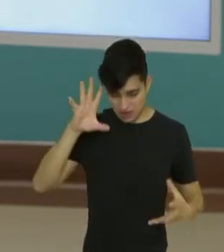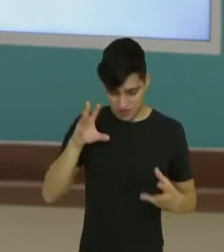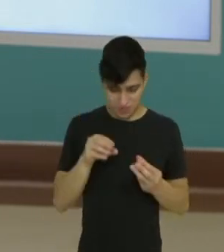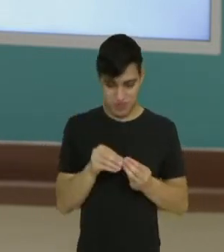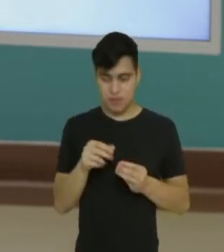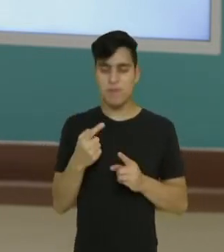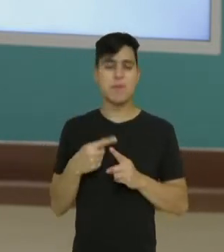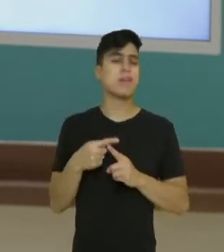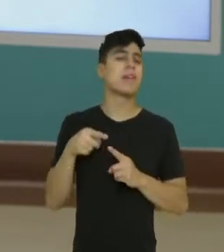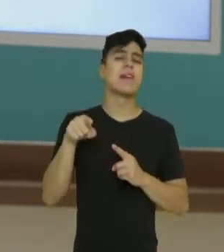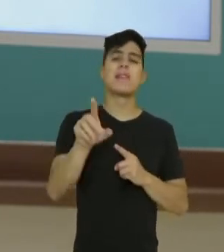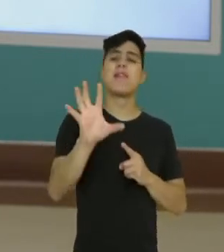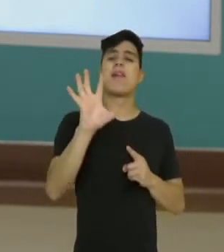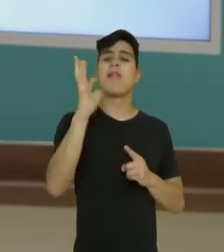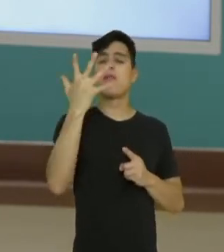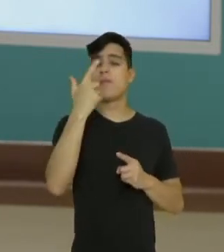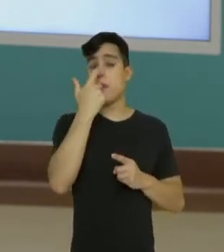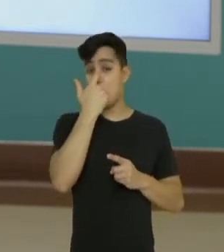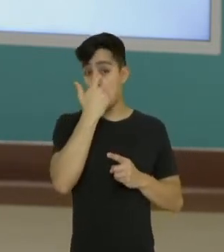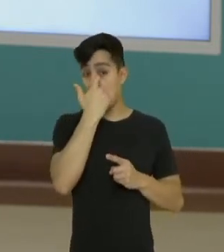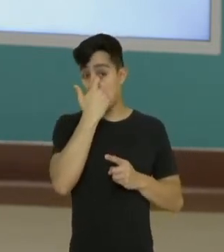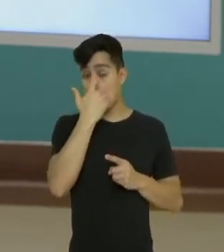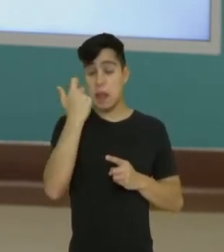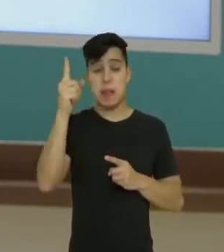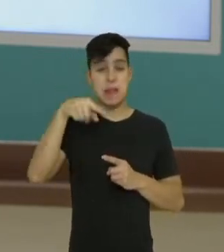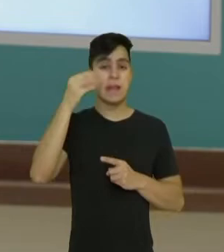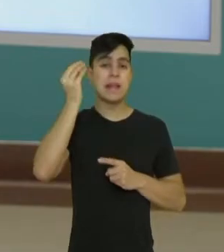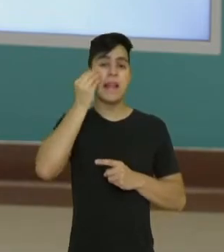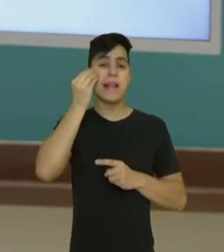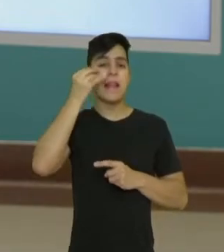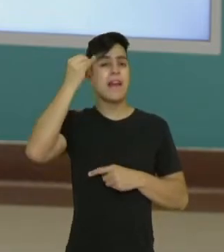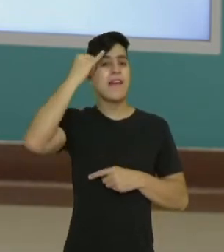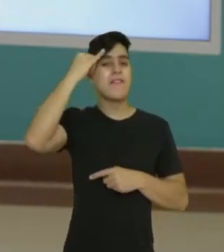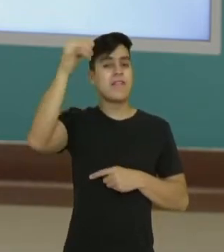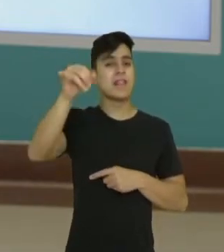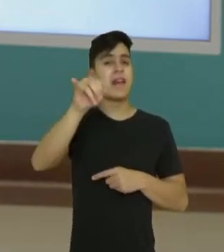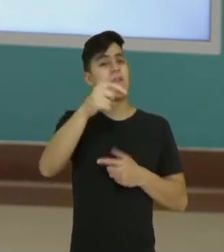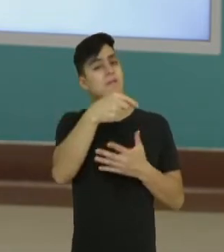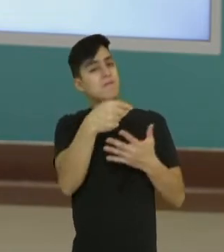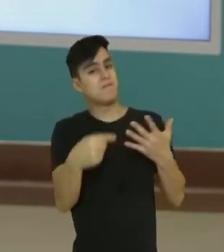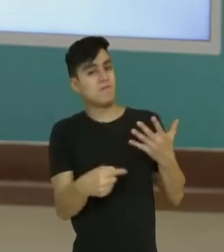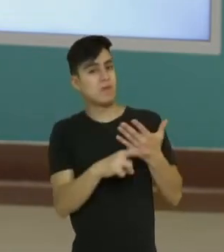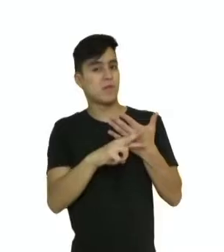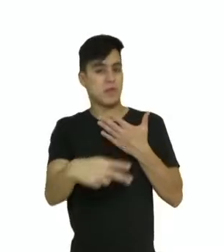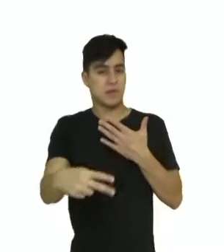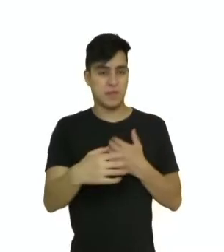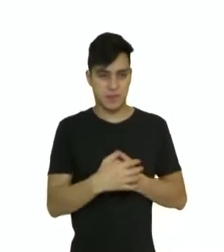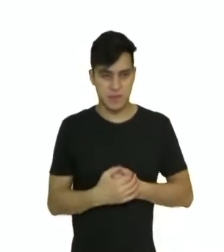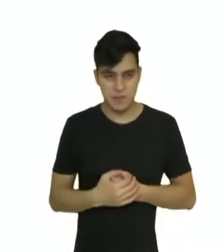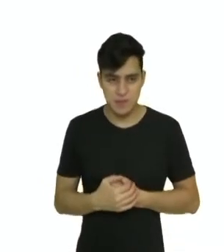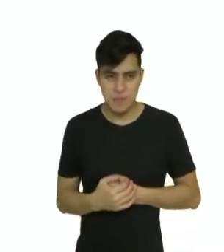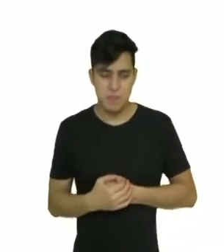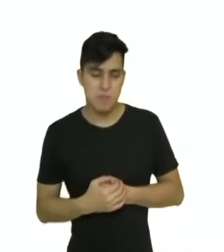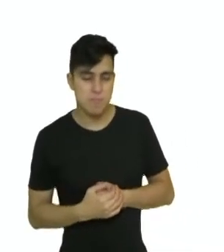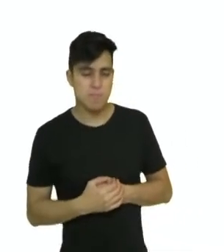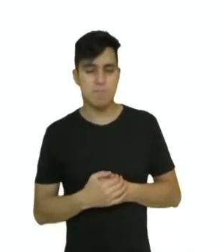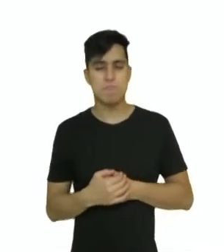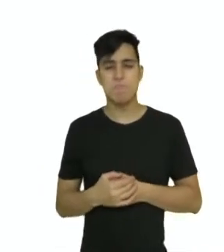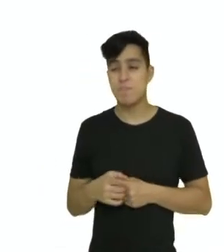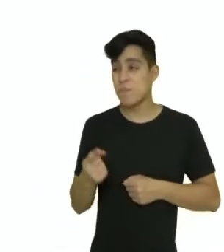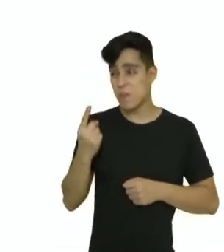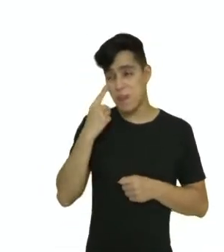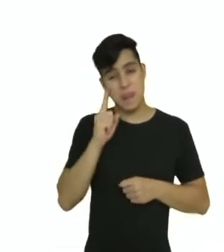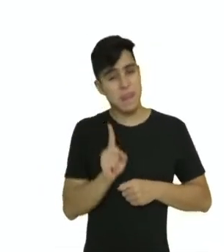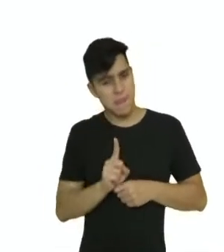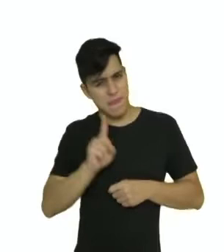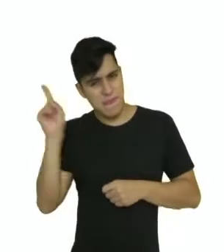acontecem e uma forma de evitá-los, preveni-los. Então vamos dar uma olhadinha? Eu trago para você uma